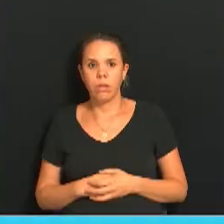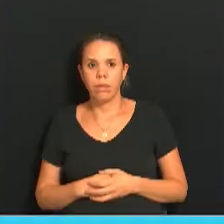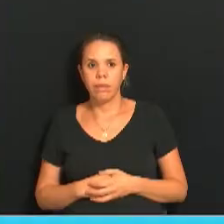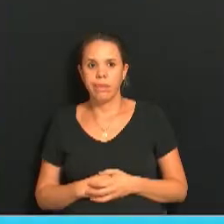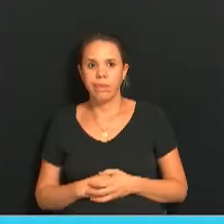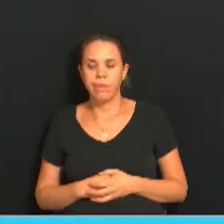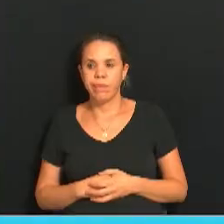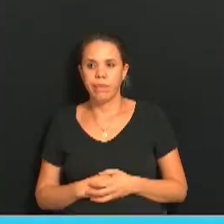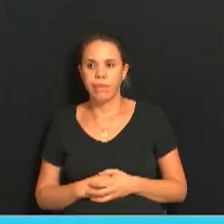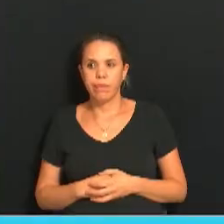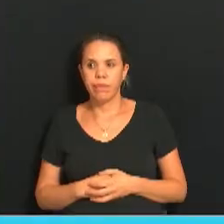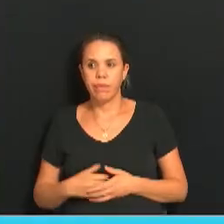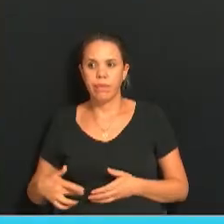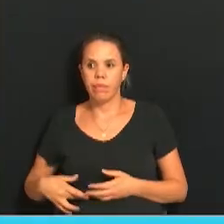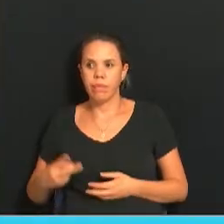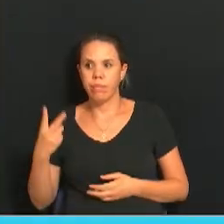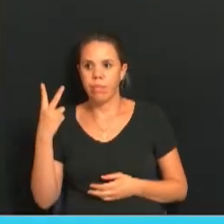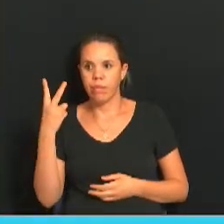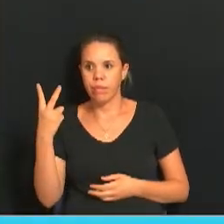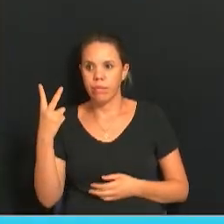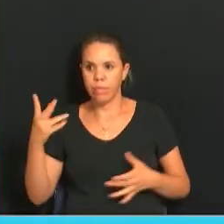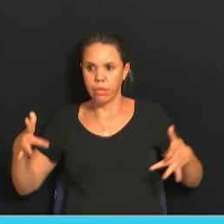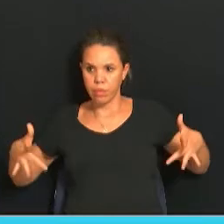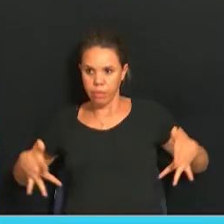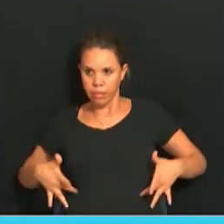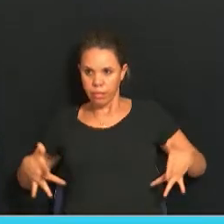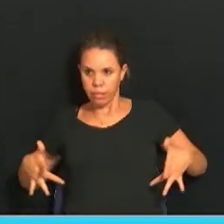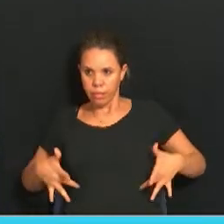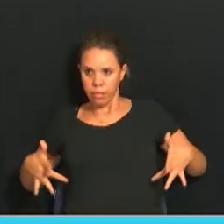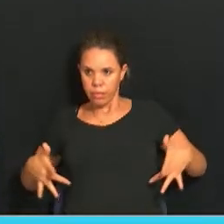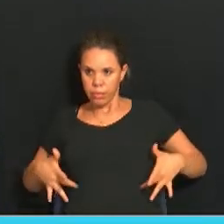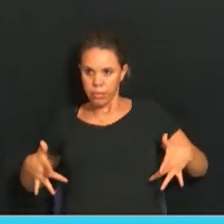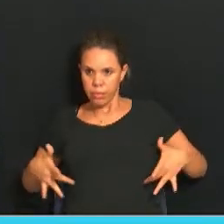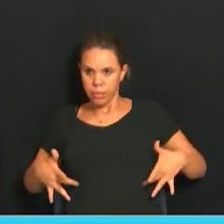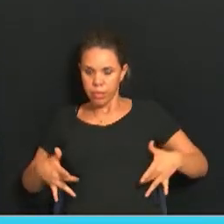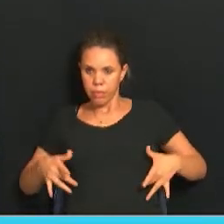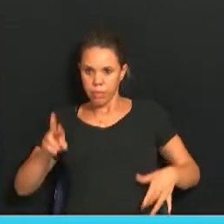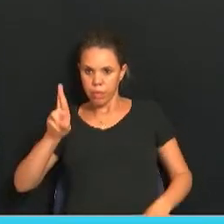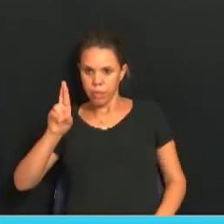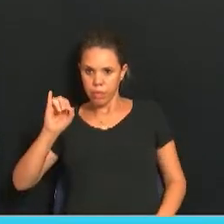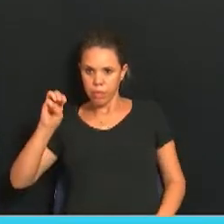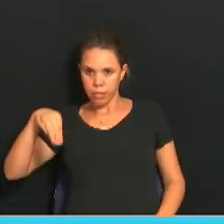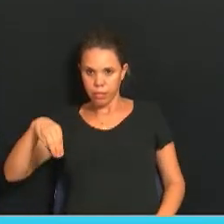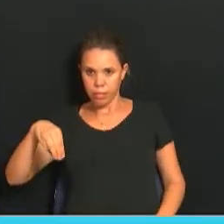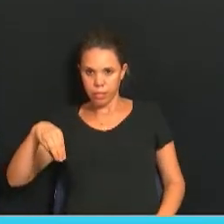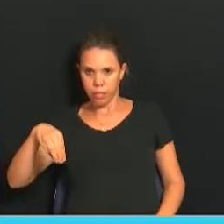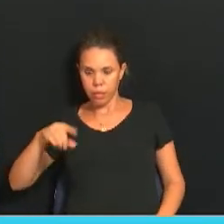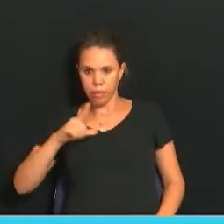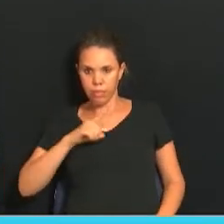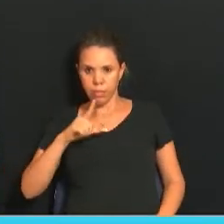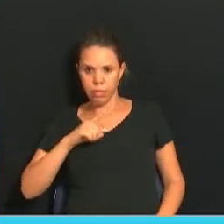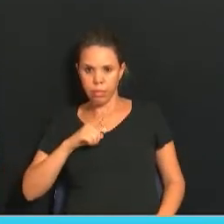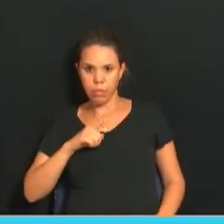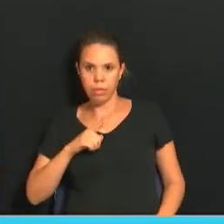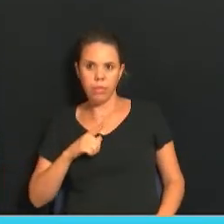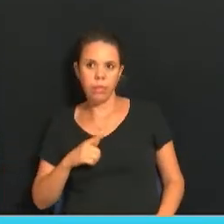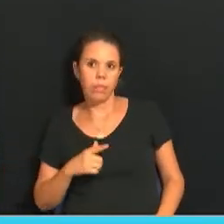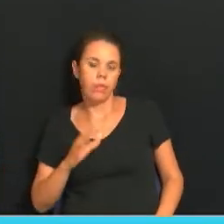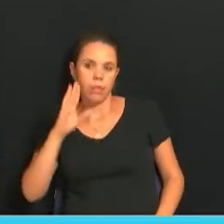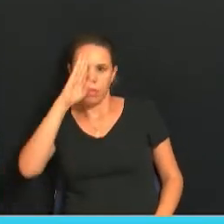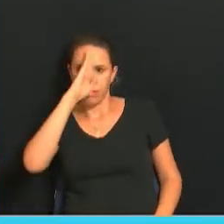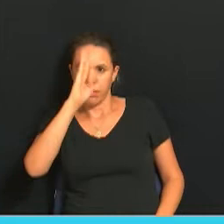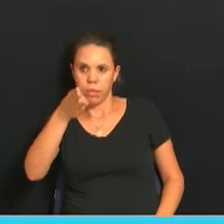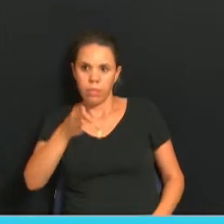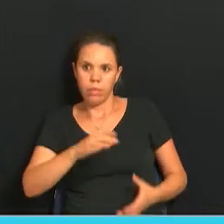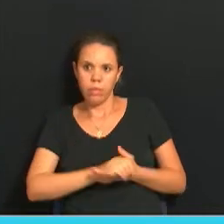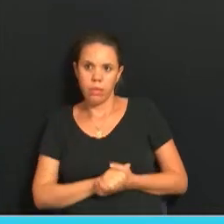Os rins são 2, nós temos um rinzinho de cada lado. Tá? É um órgão que tem a função essencial